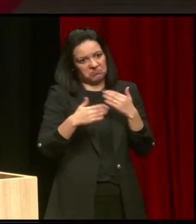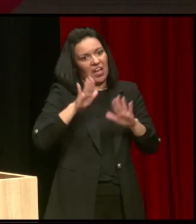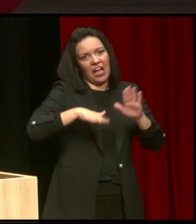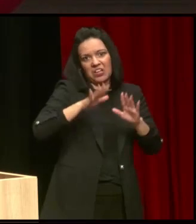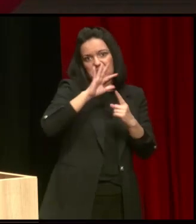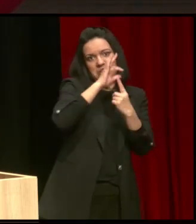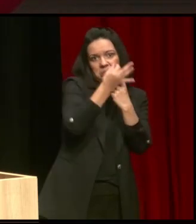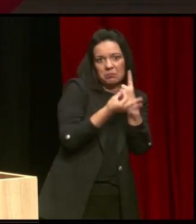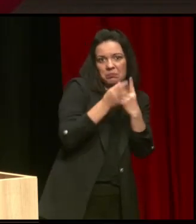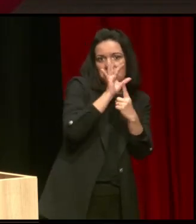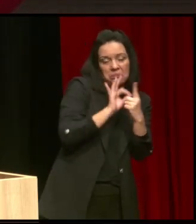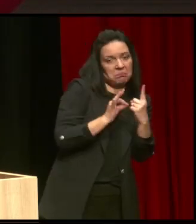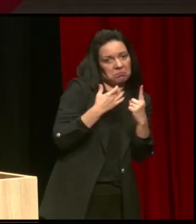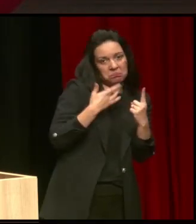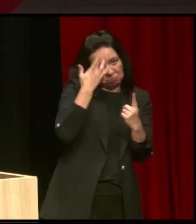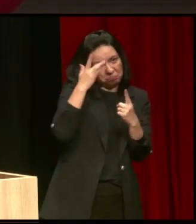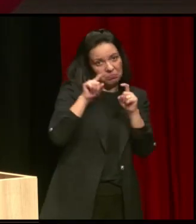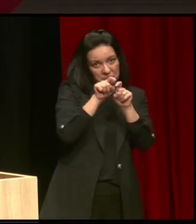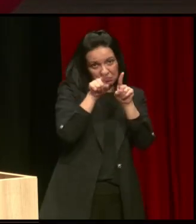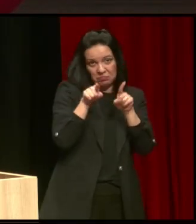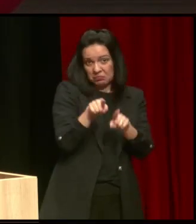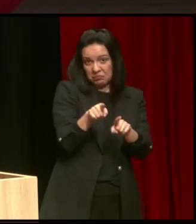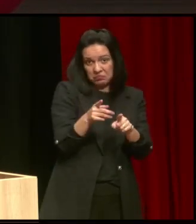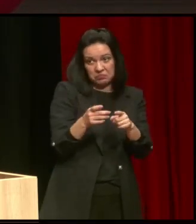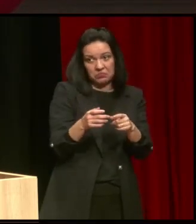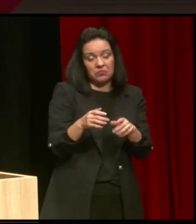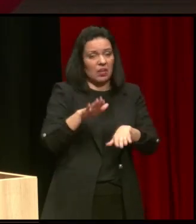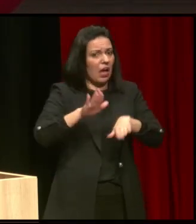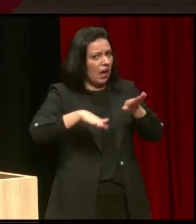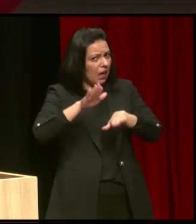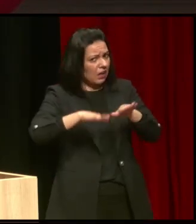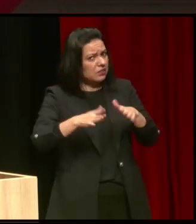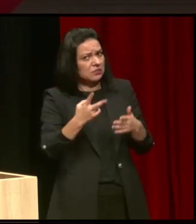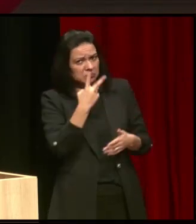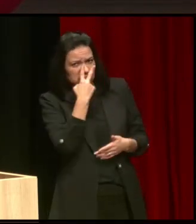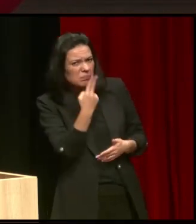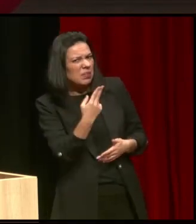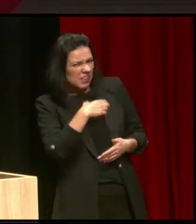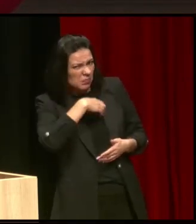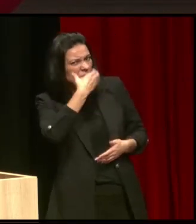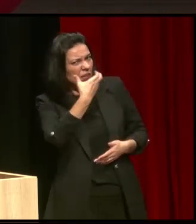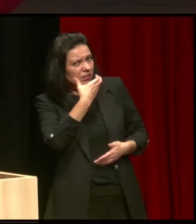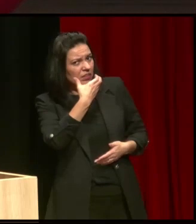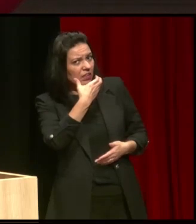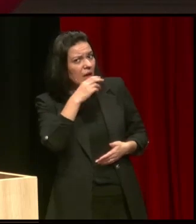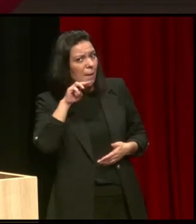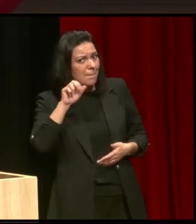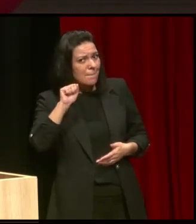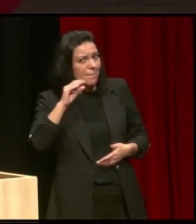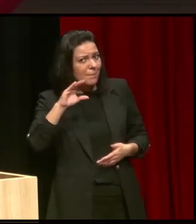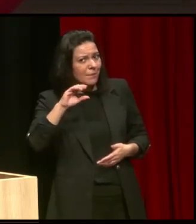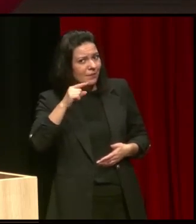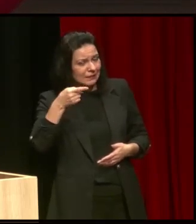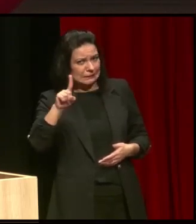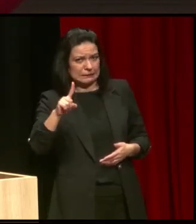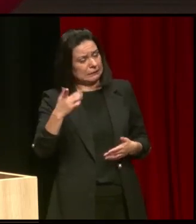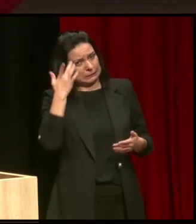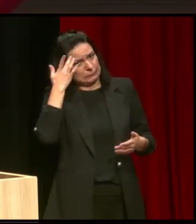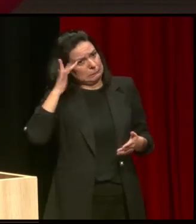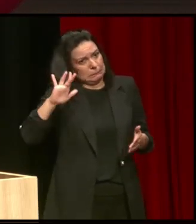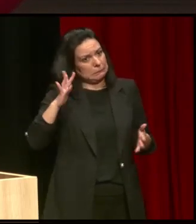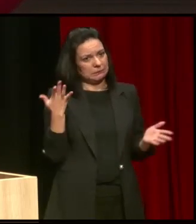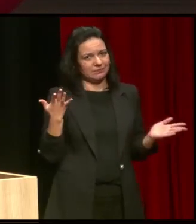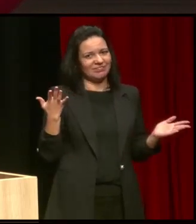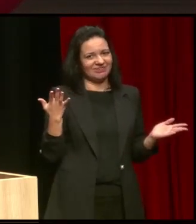banana, a gente não sabe. O pessoal vê umas pinturas assim, né, a Eva comendo uma maçã, quem falou que é maçã? Ninguém sabe, não sei nem se essa fruta existe ainda